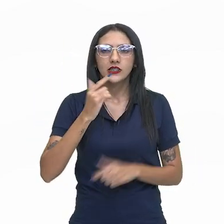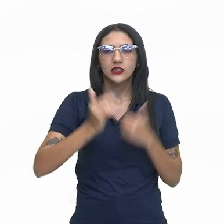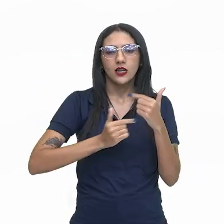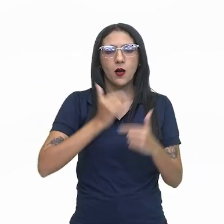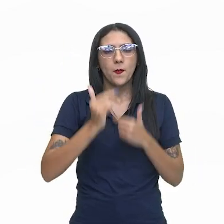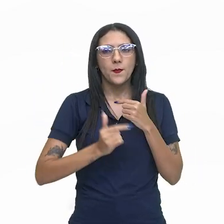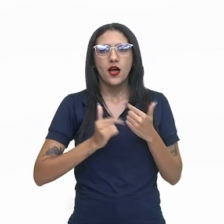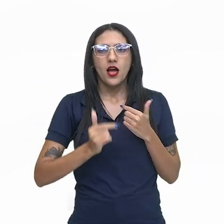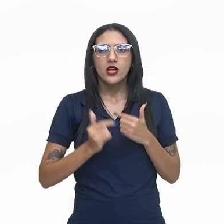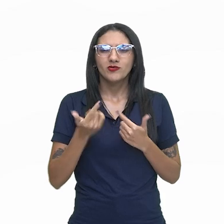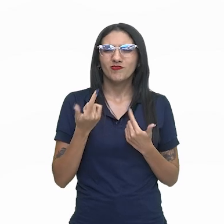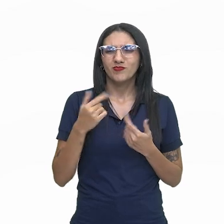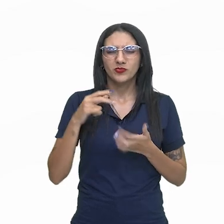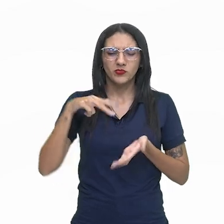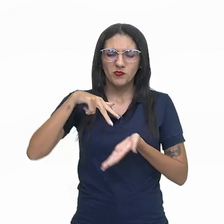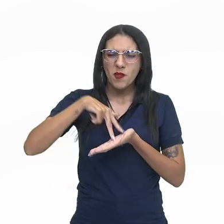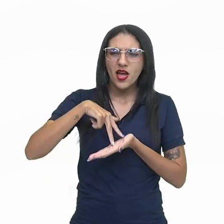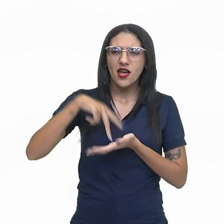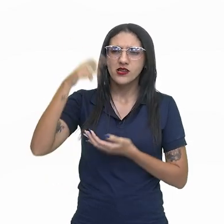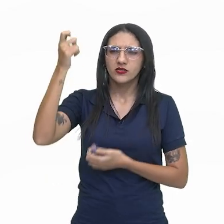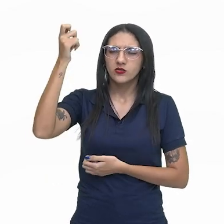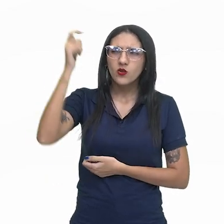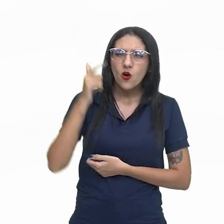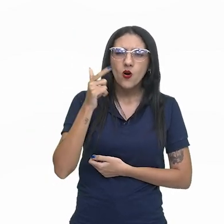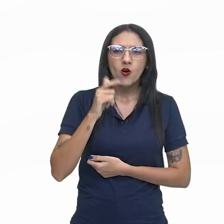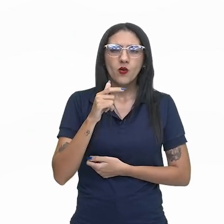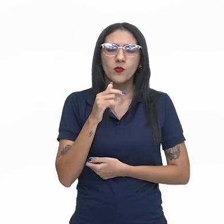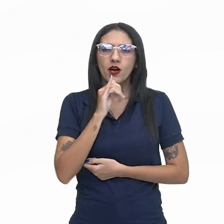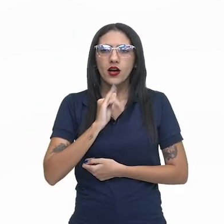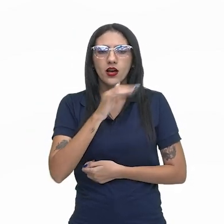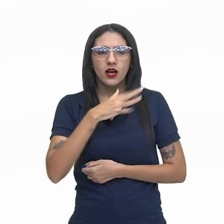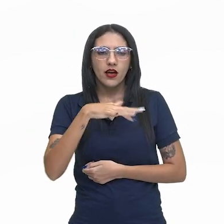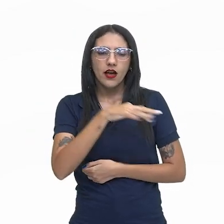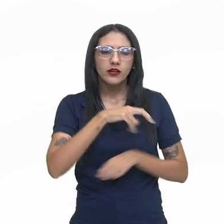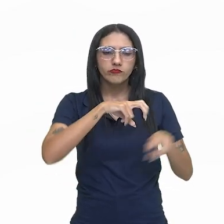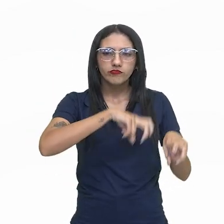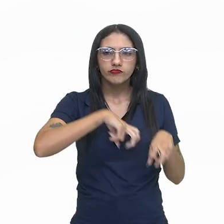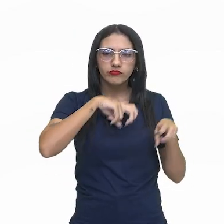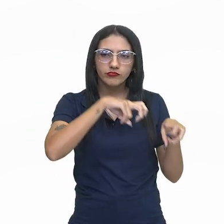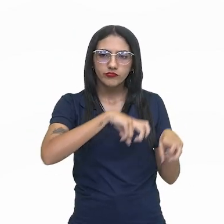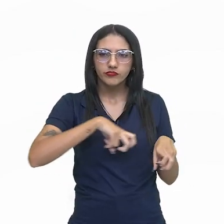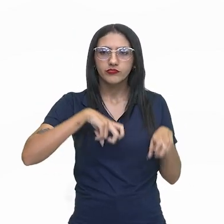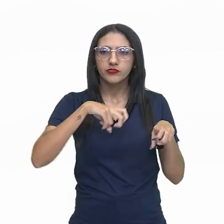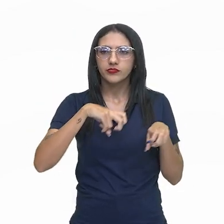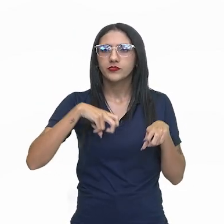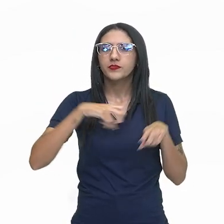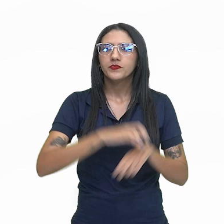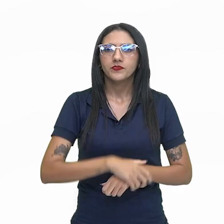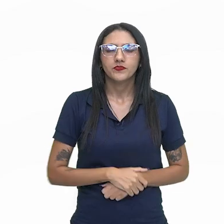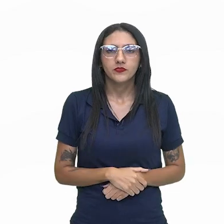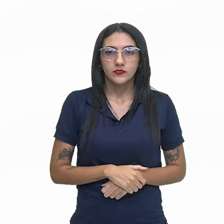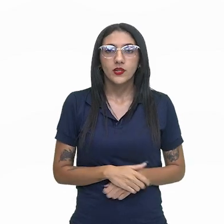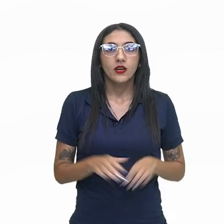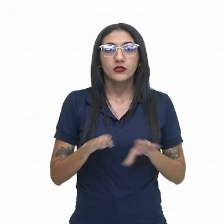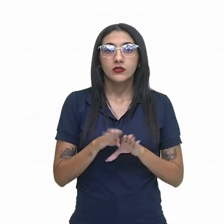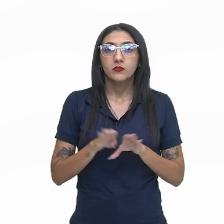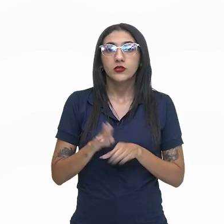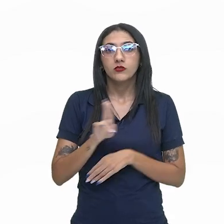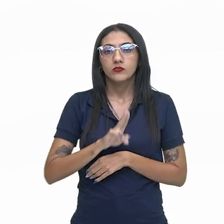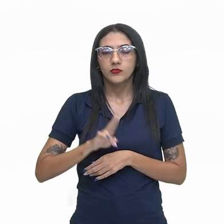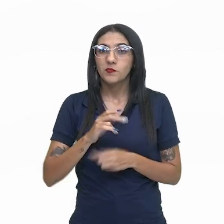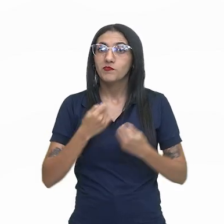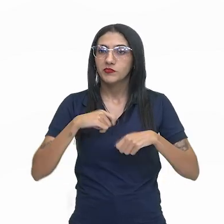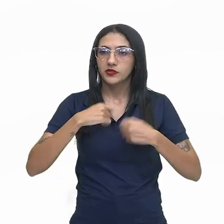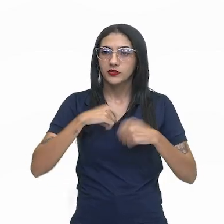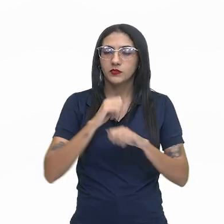né, expostas ao sol, como nas atividades da agricultura, da pecuária. Então, utilizar ali